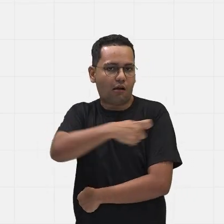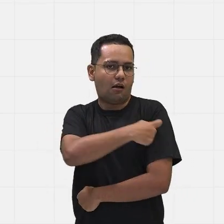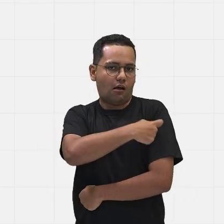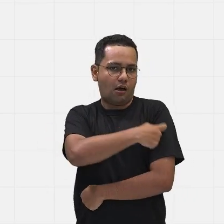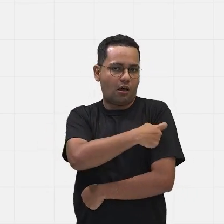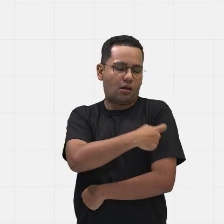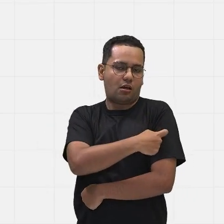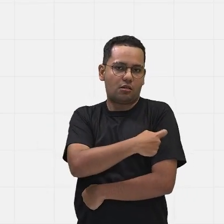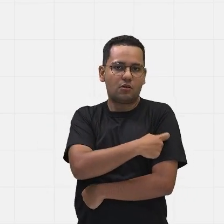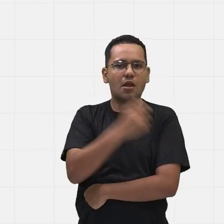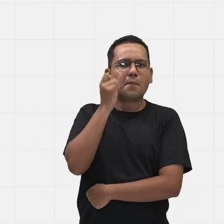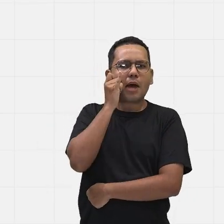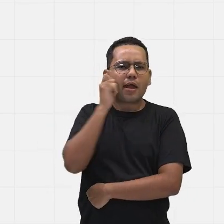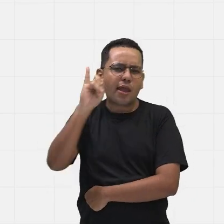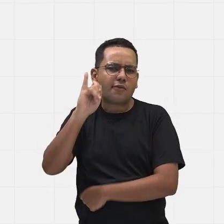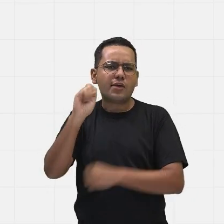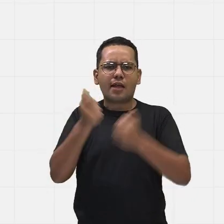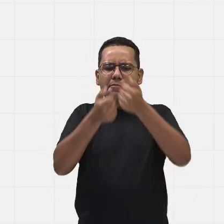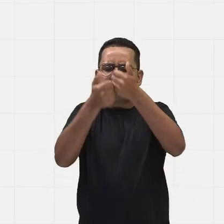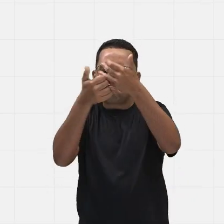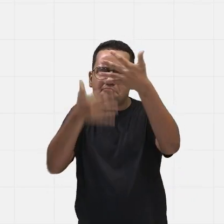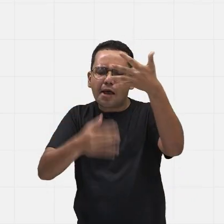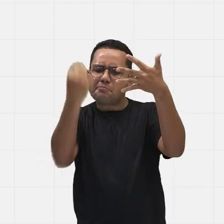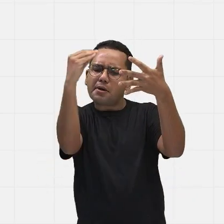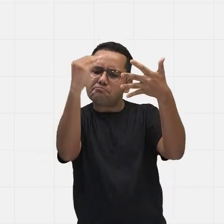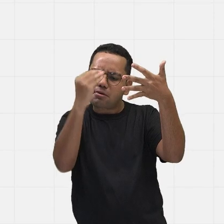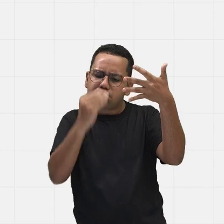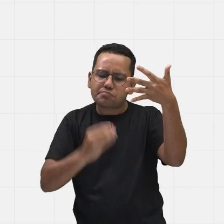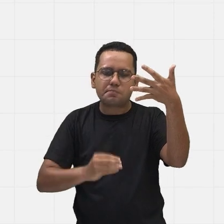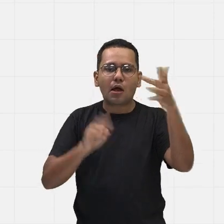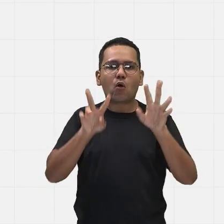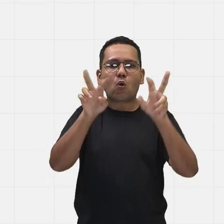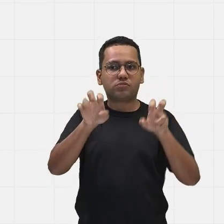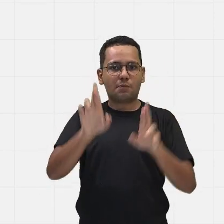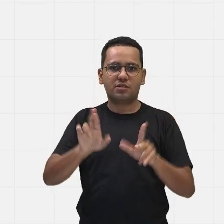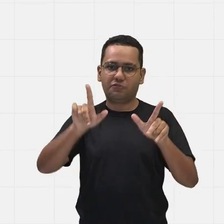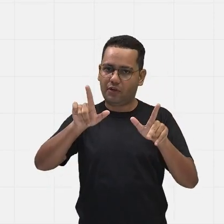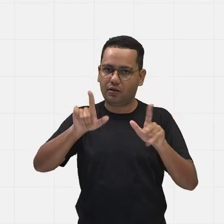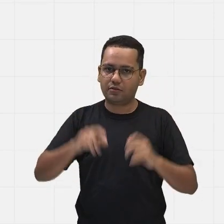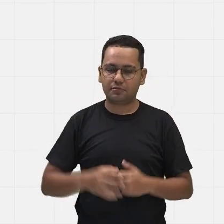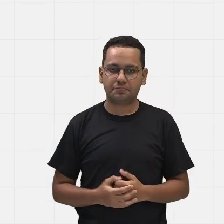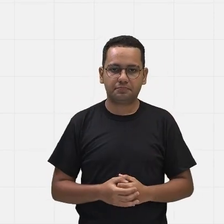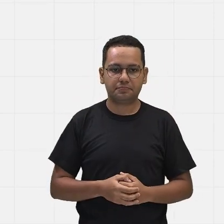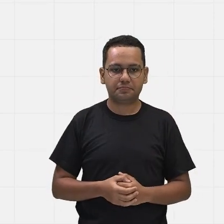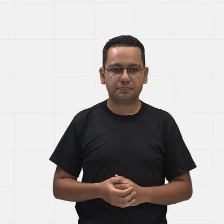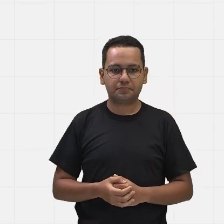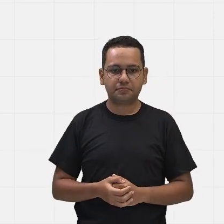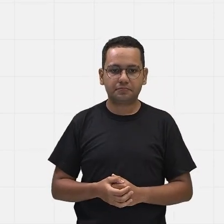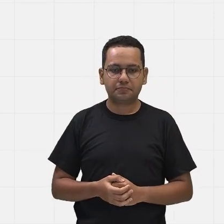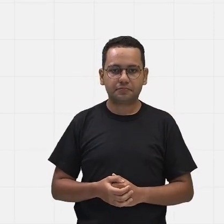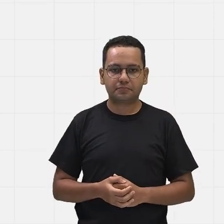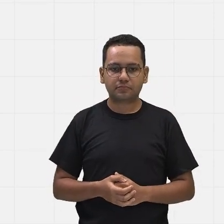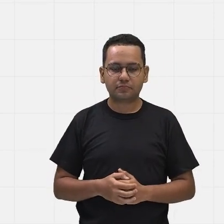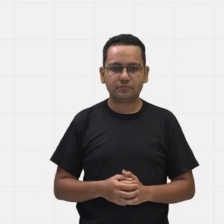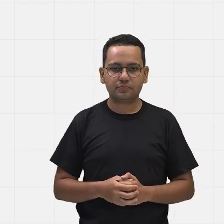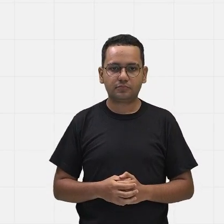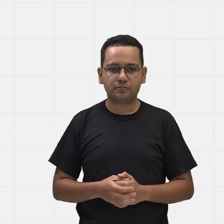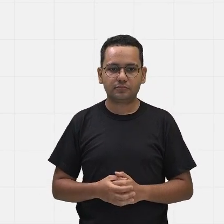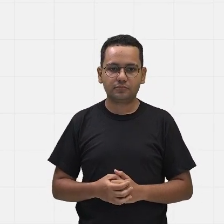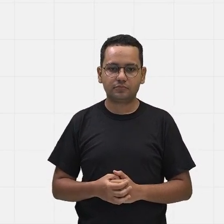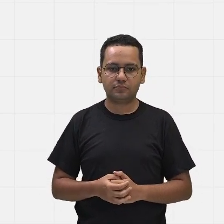falando, vamos dizer assim, coisas que não é de assunto pedagógico no chat, tá bom? Seguindo, o que a gente traz para